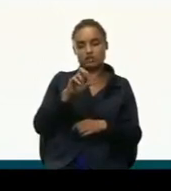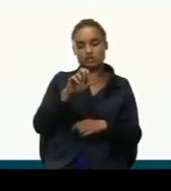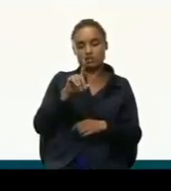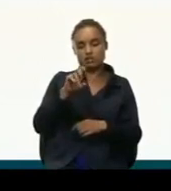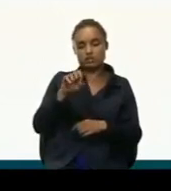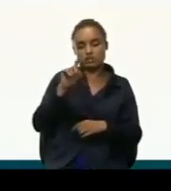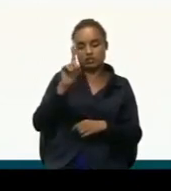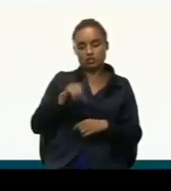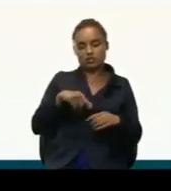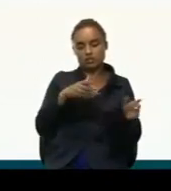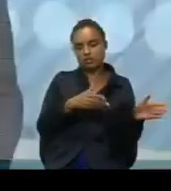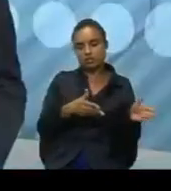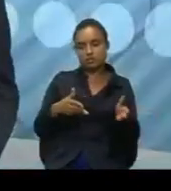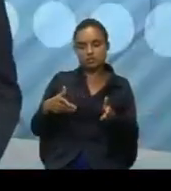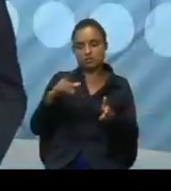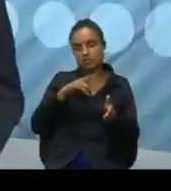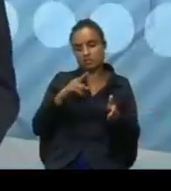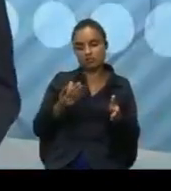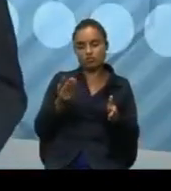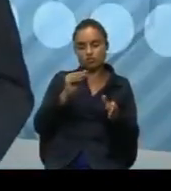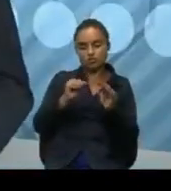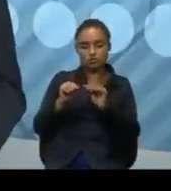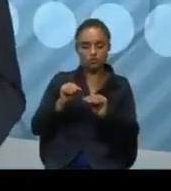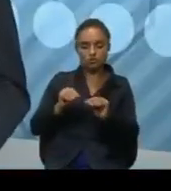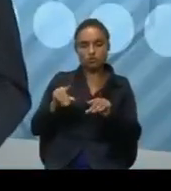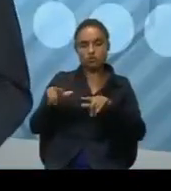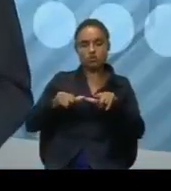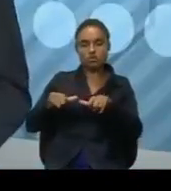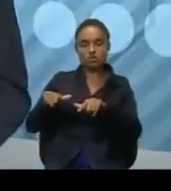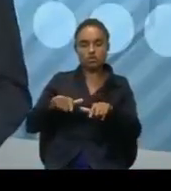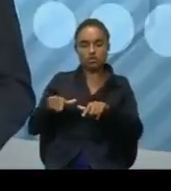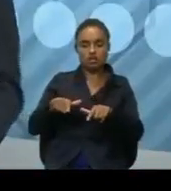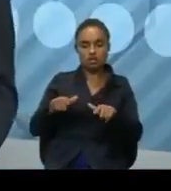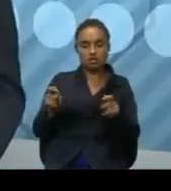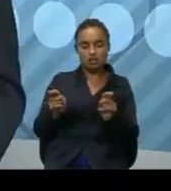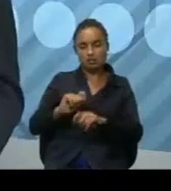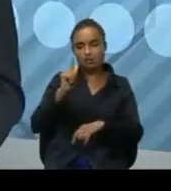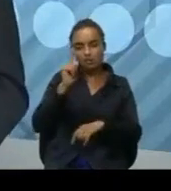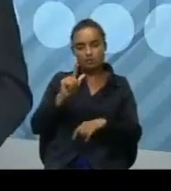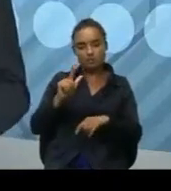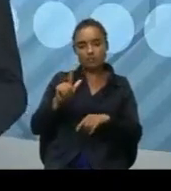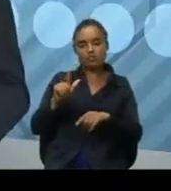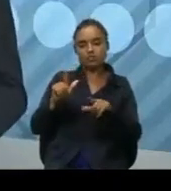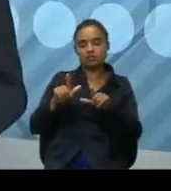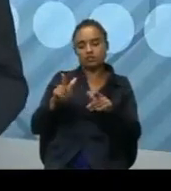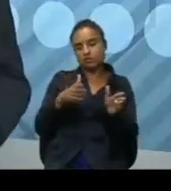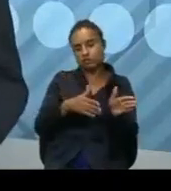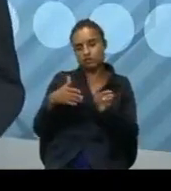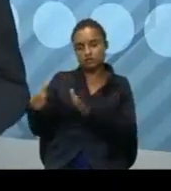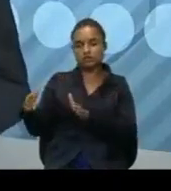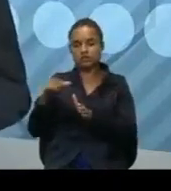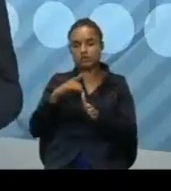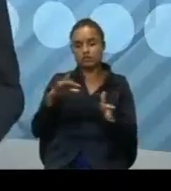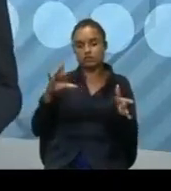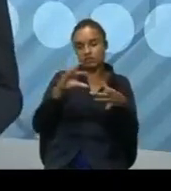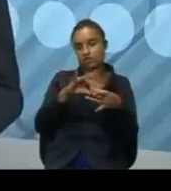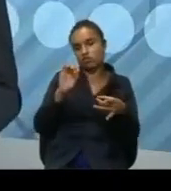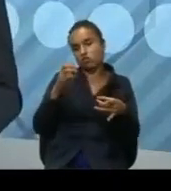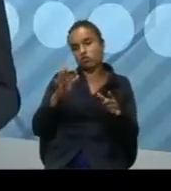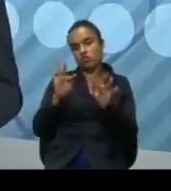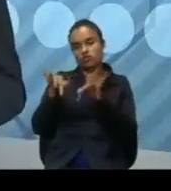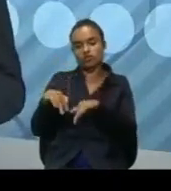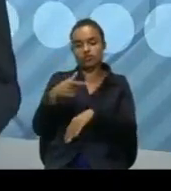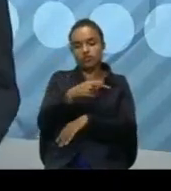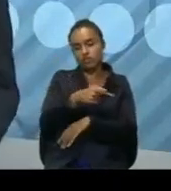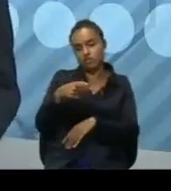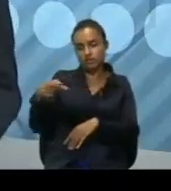local de refeição, coloca televisões, tá? Para poder também ser um momento de recreação quando, finais de semanas, ou quando o pessoal